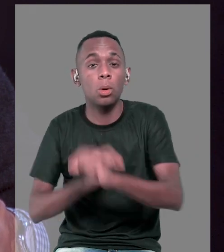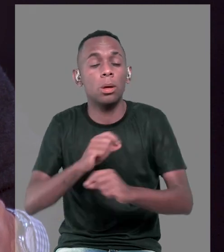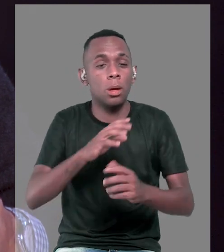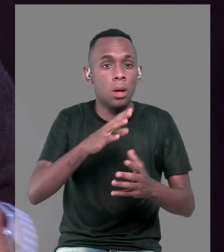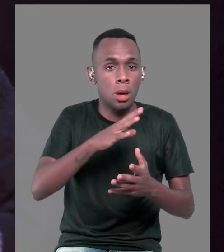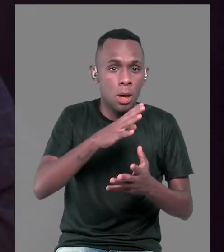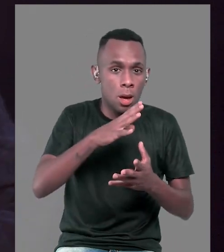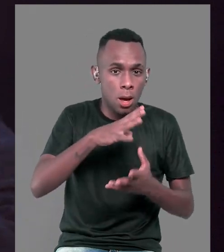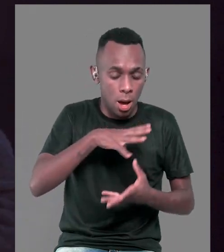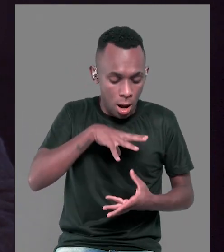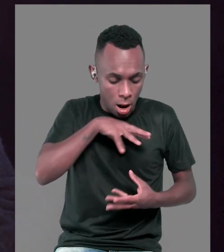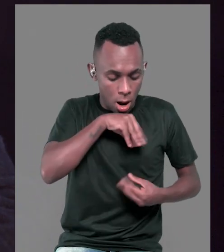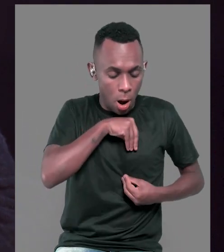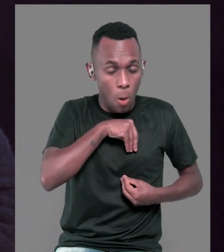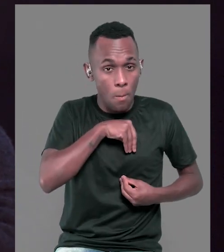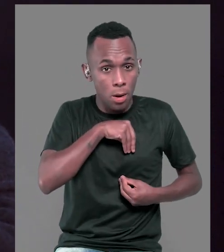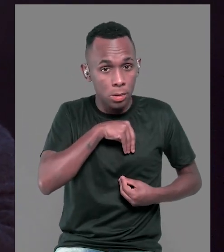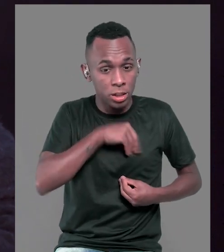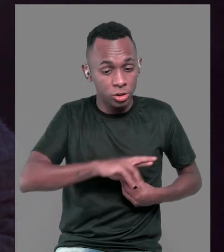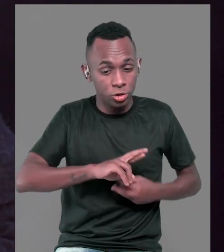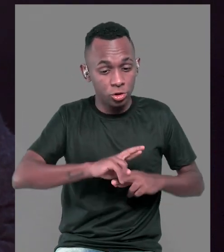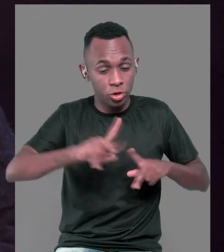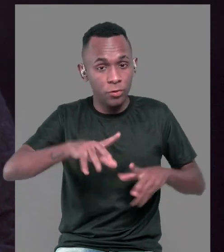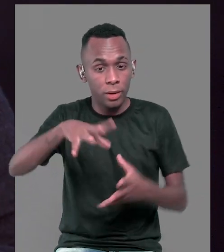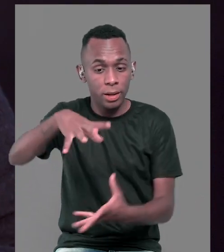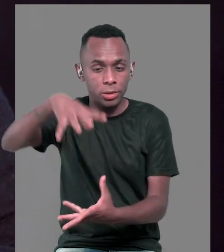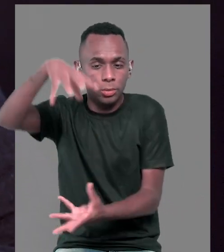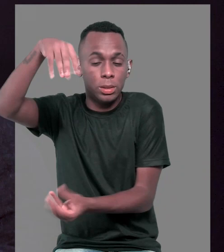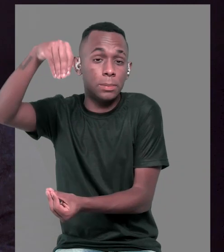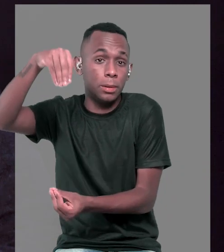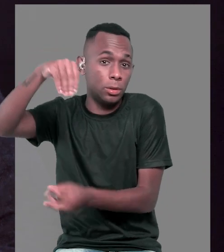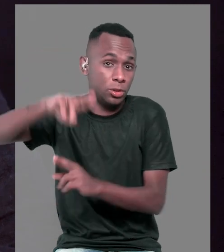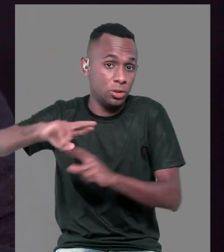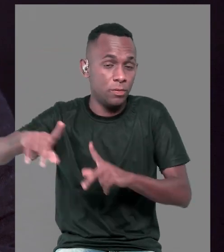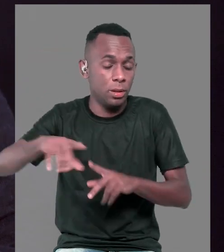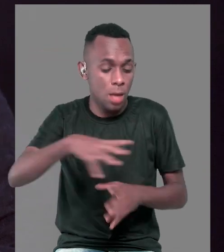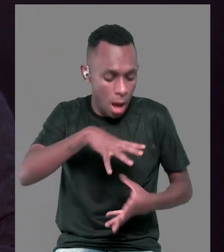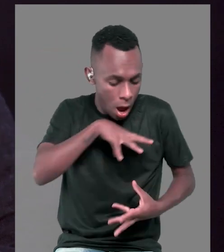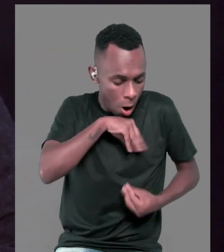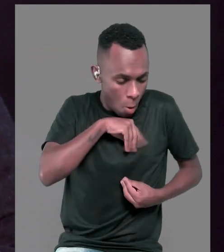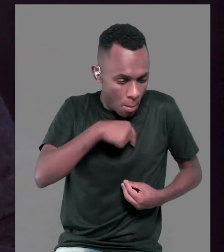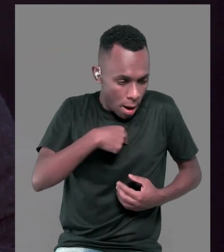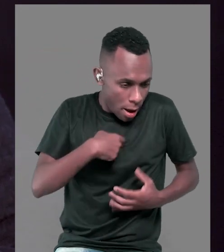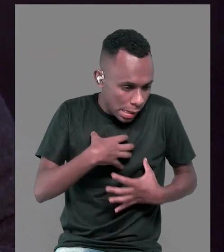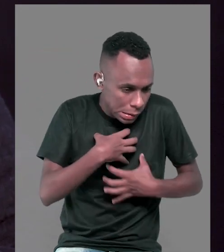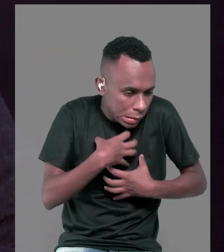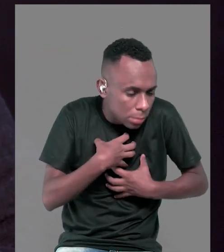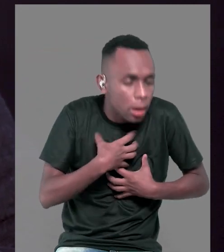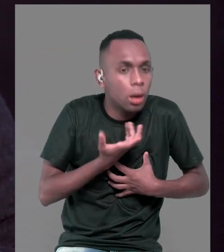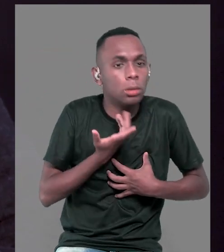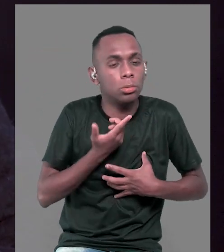que é alma e o que é espírito. alma, lugar de sensações, de